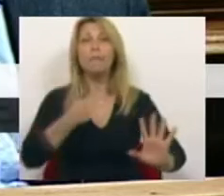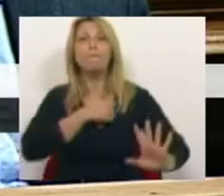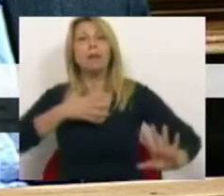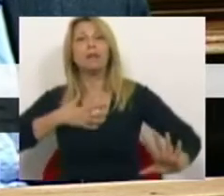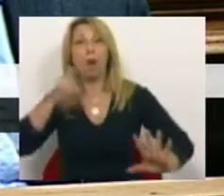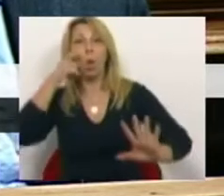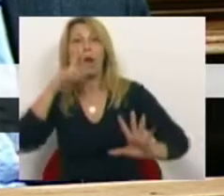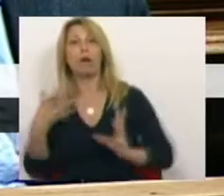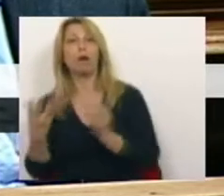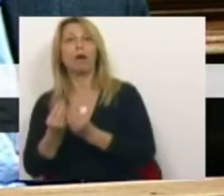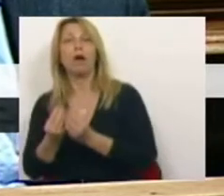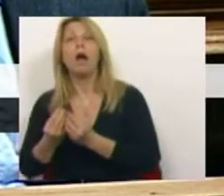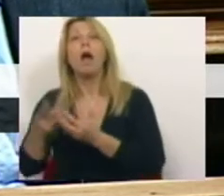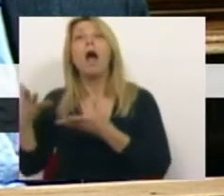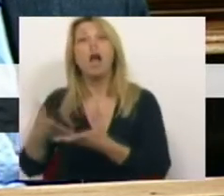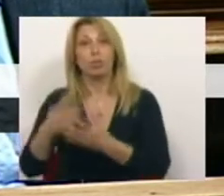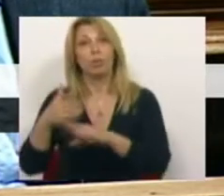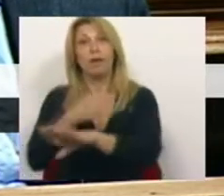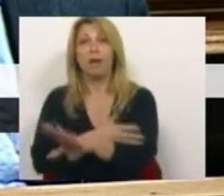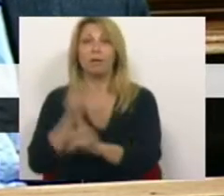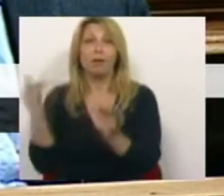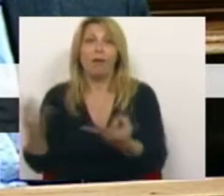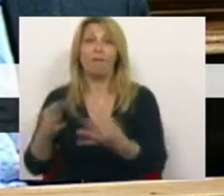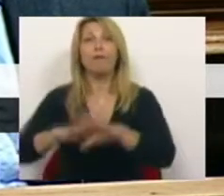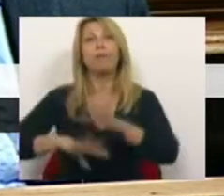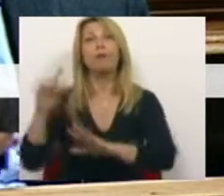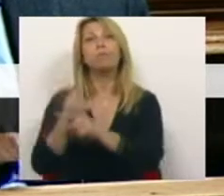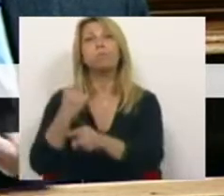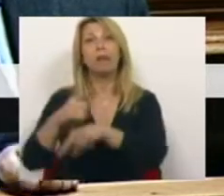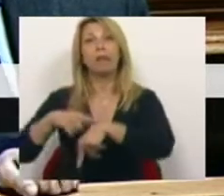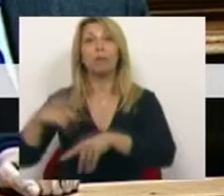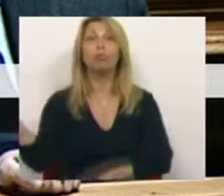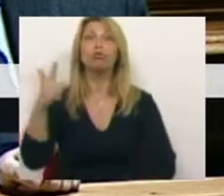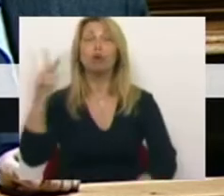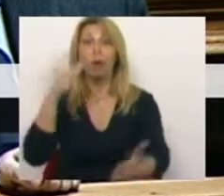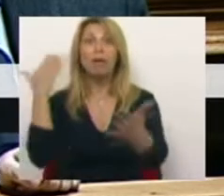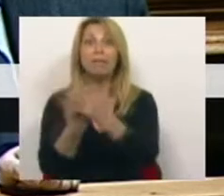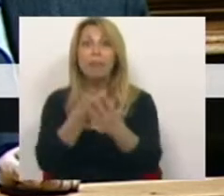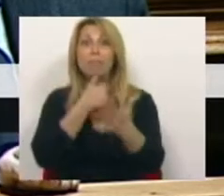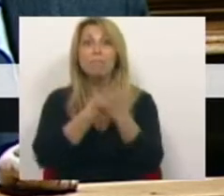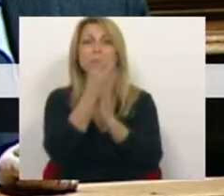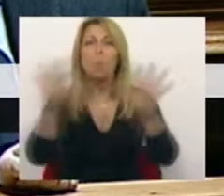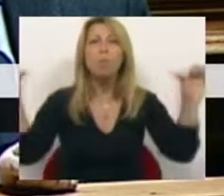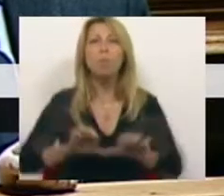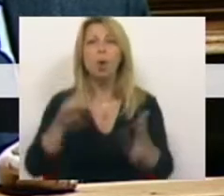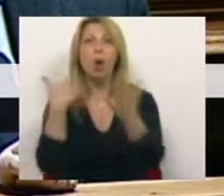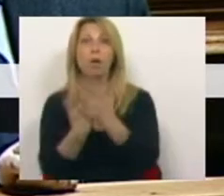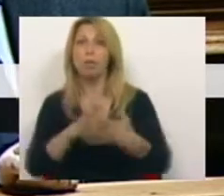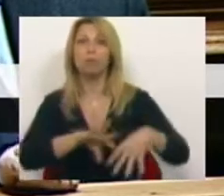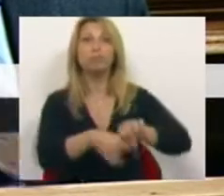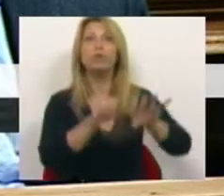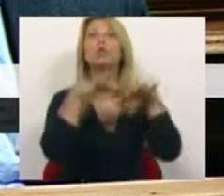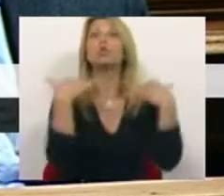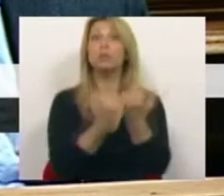que também foi utilizado nos tempos da Troika para as piores medidas que causaram fraturas sociais. Não vê o Bloco de Esquerda